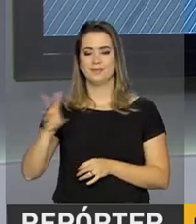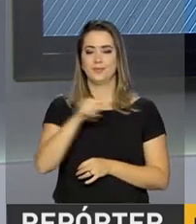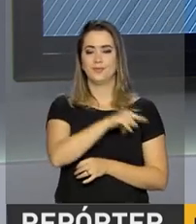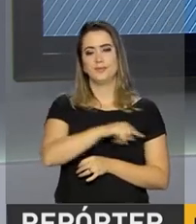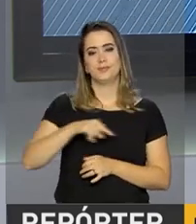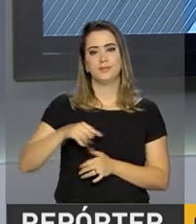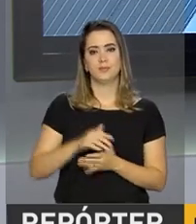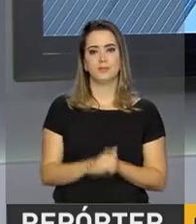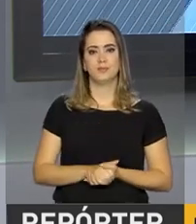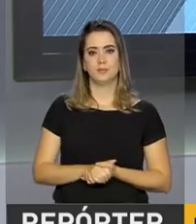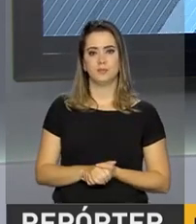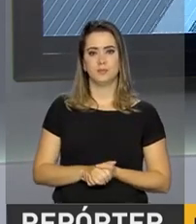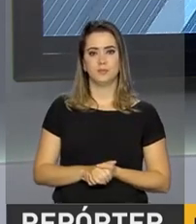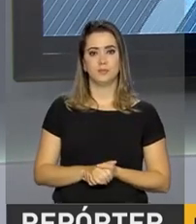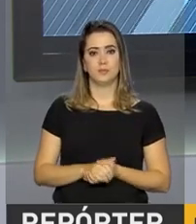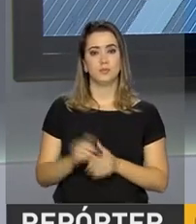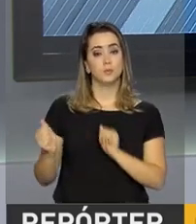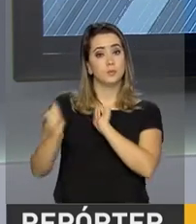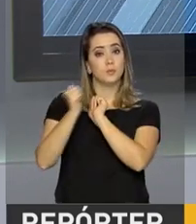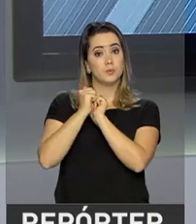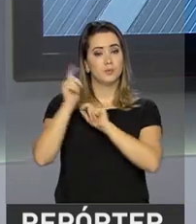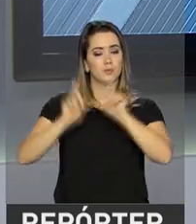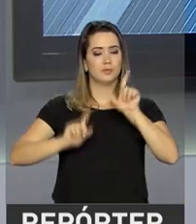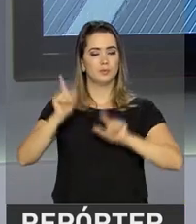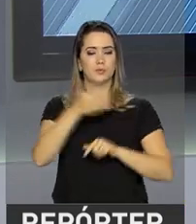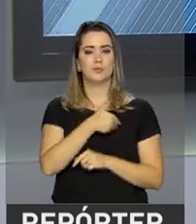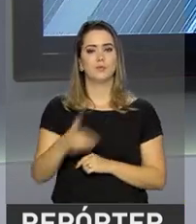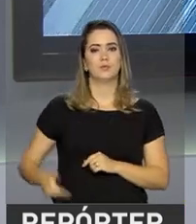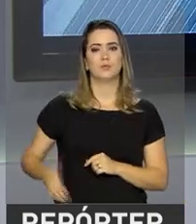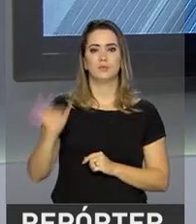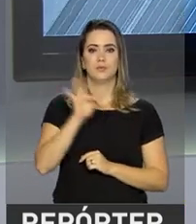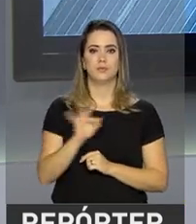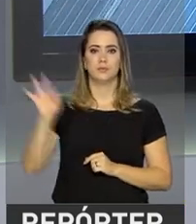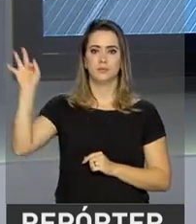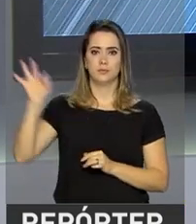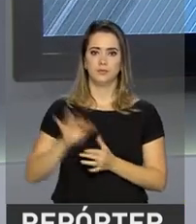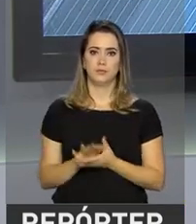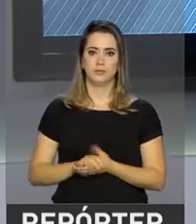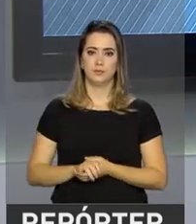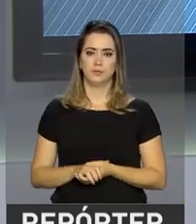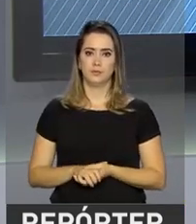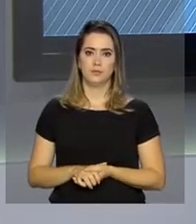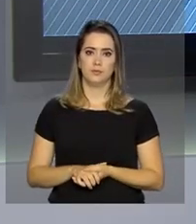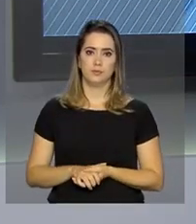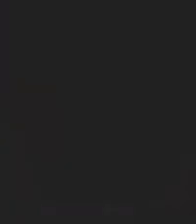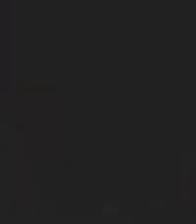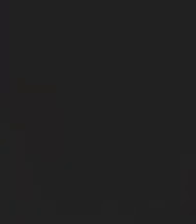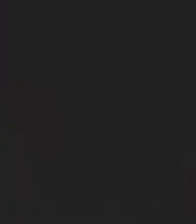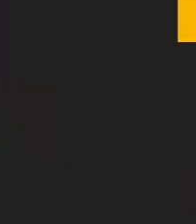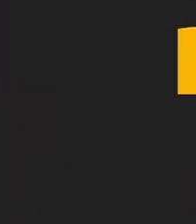página da nbr na internet continue com a gente e nbr a tv do governo federal